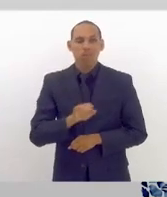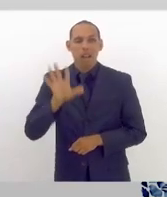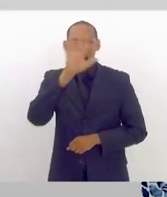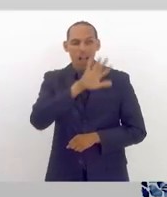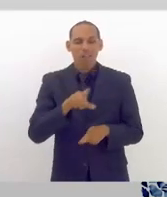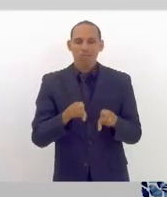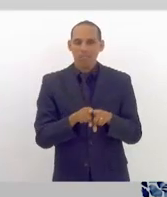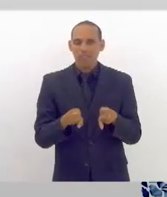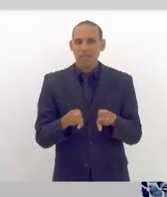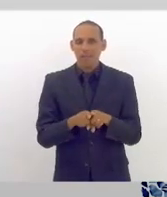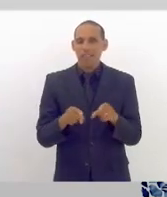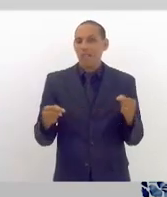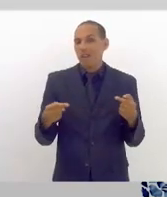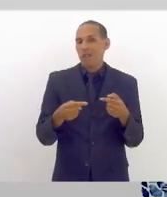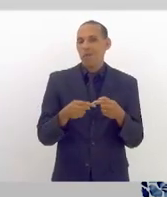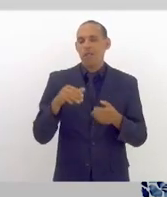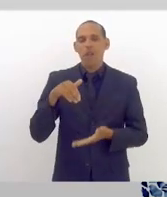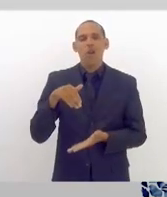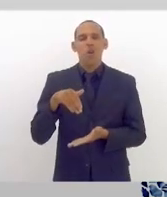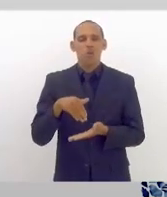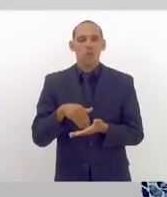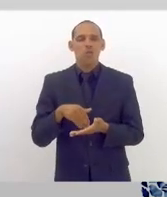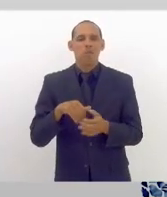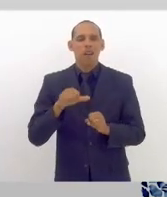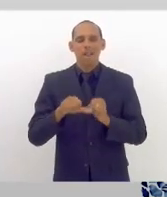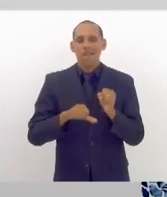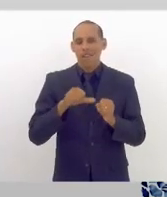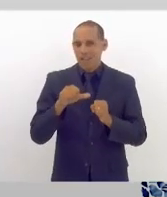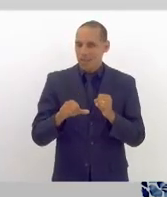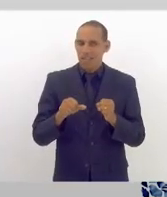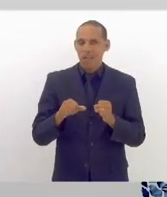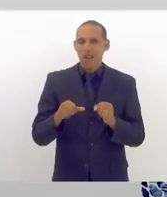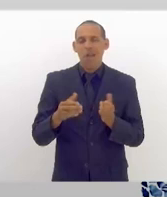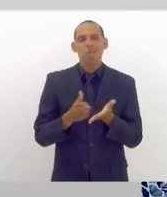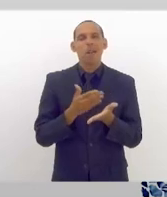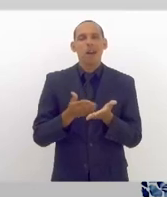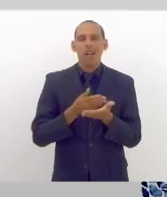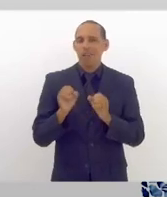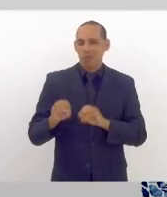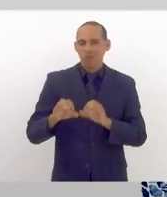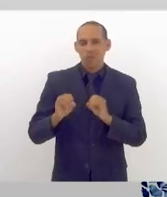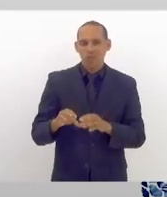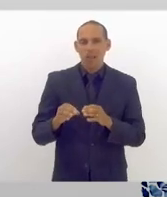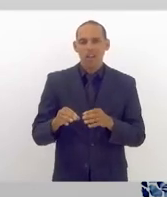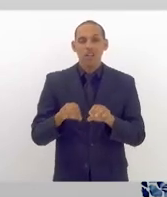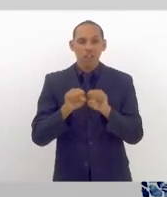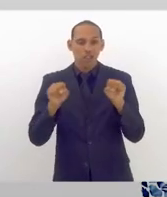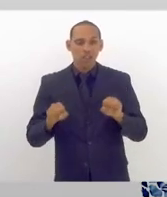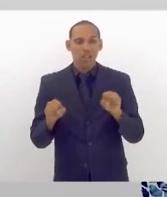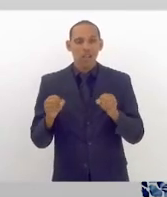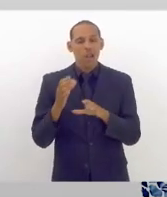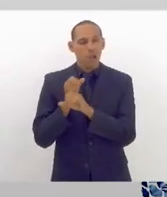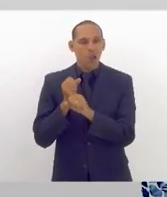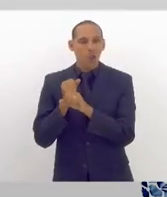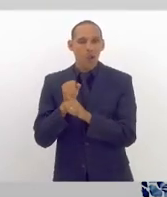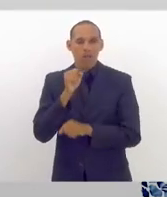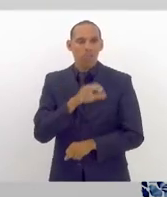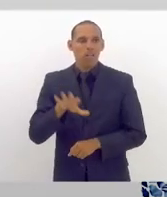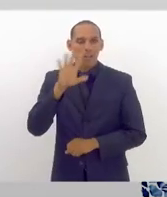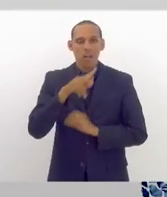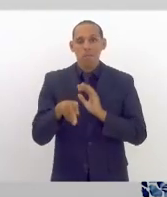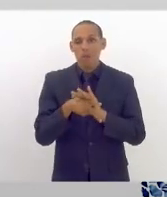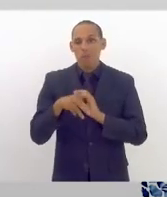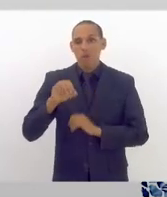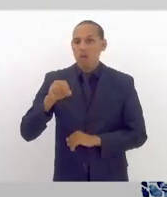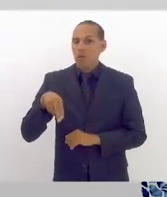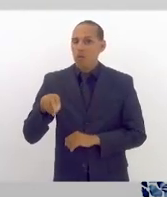é compatível com a última versão do manual do sistema de contas nacionais da das Nações Unidas Tá certo então isso é importante o que quer dizer